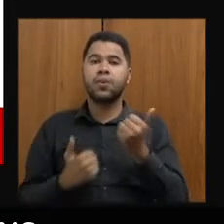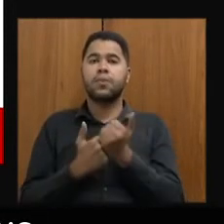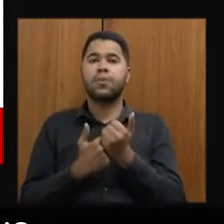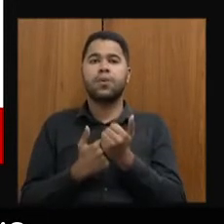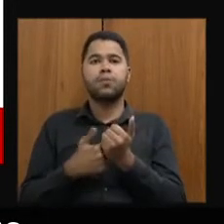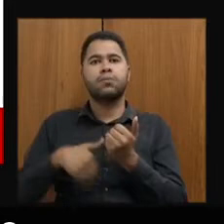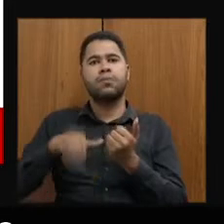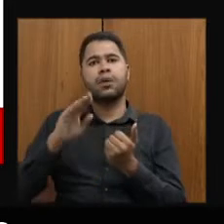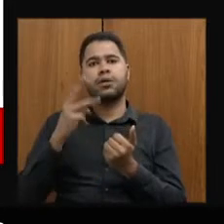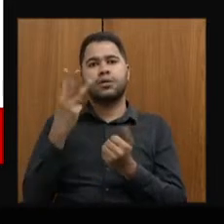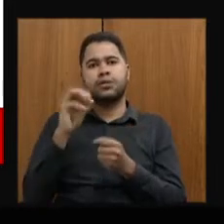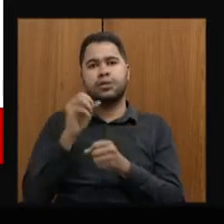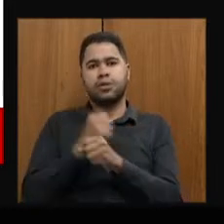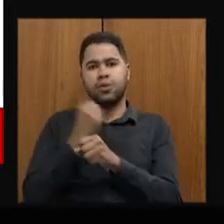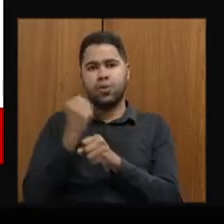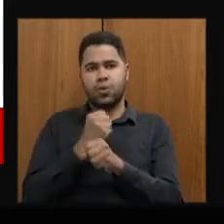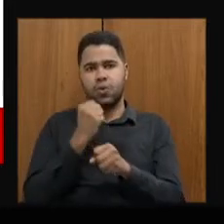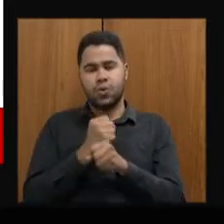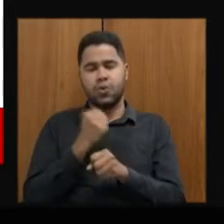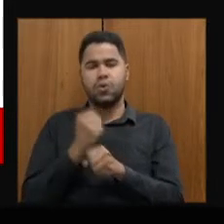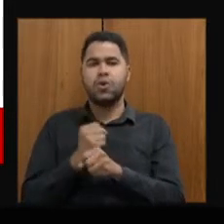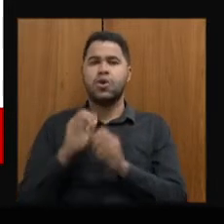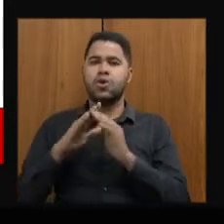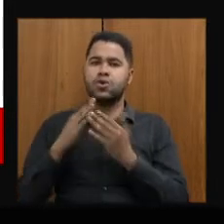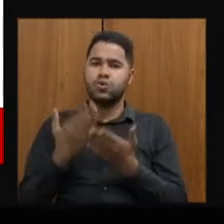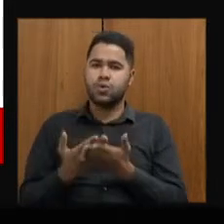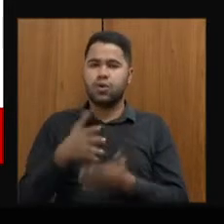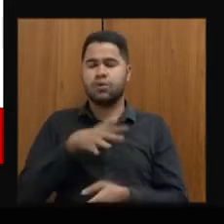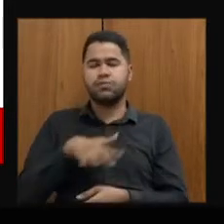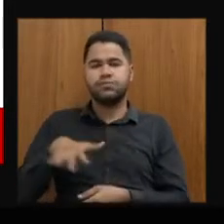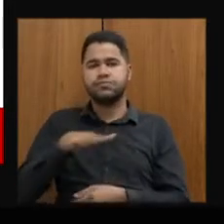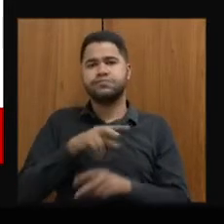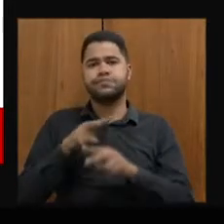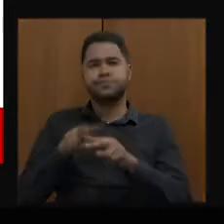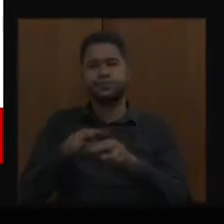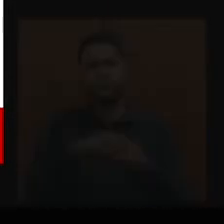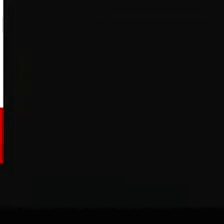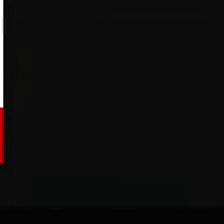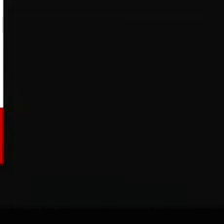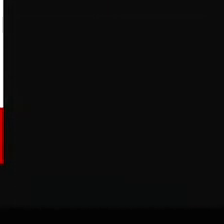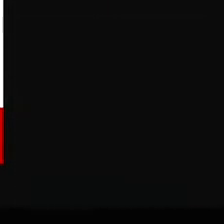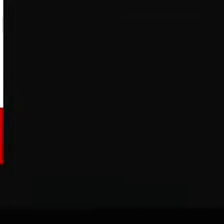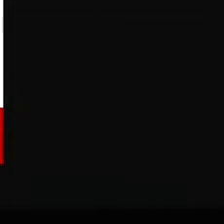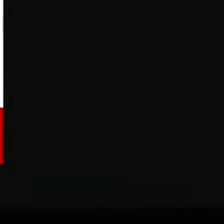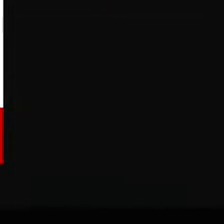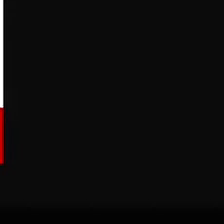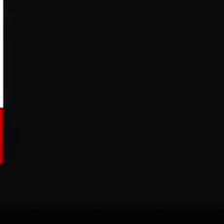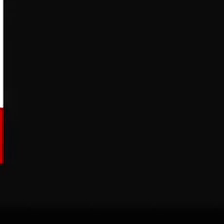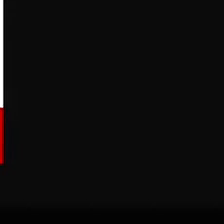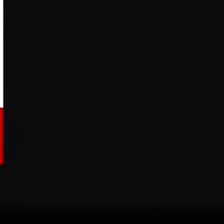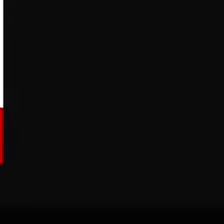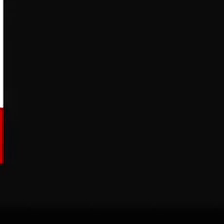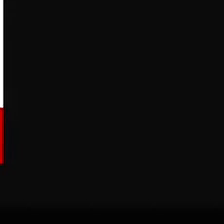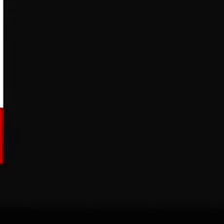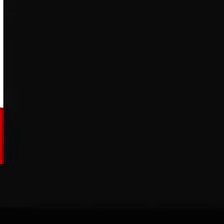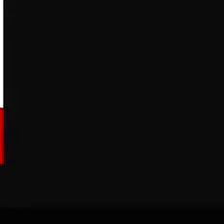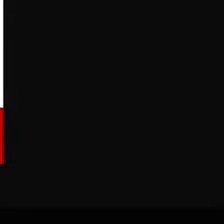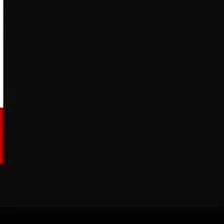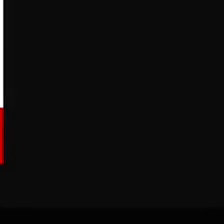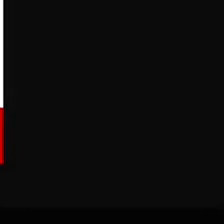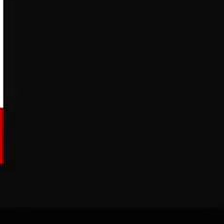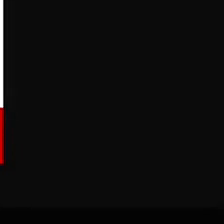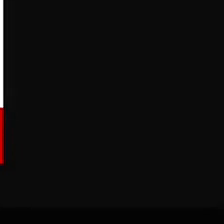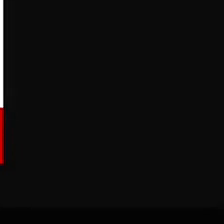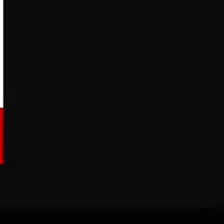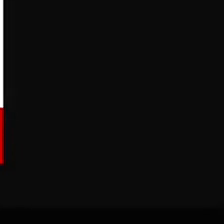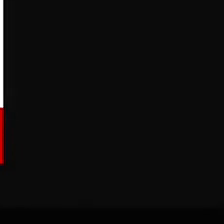de mais de 30 obras de edificações entre escolas unidades prisionais de saúde na doação de materiais vigas